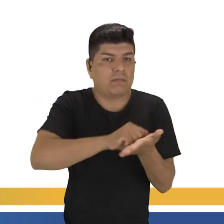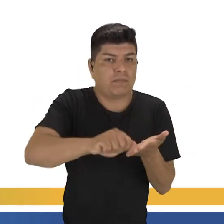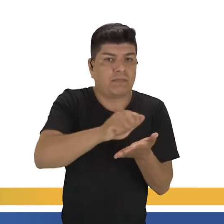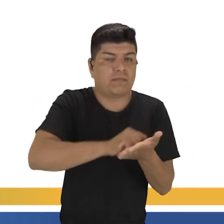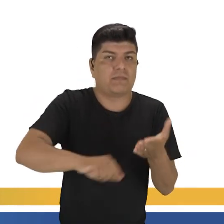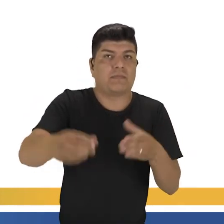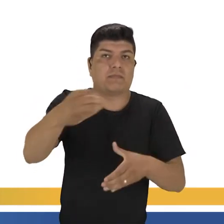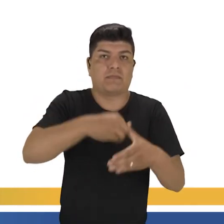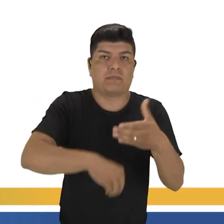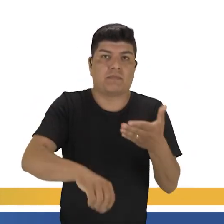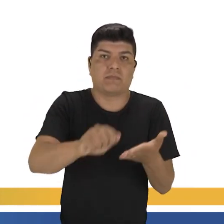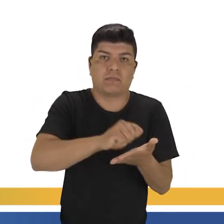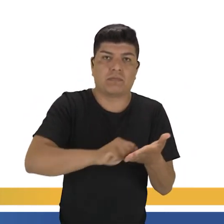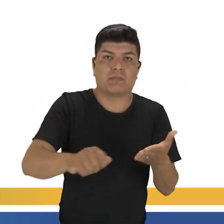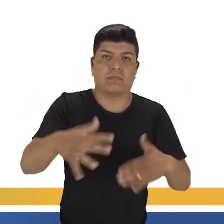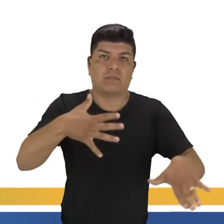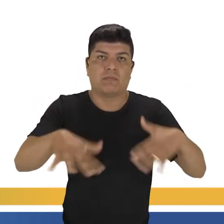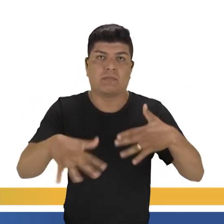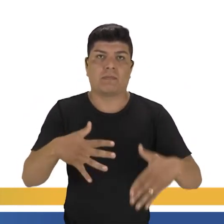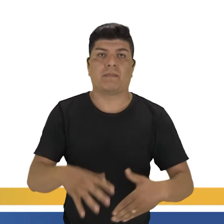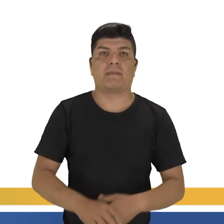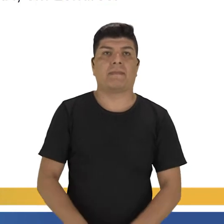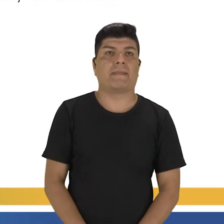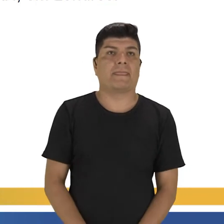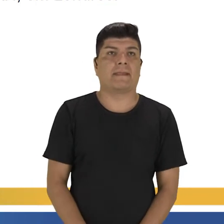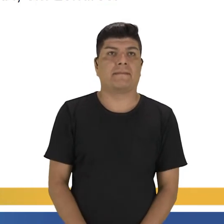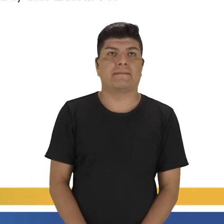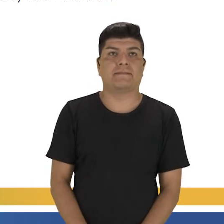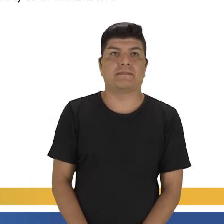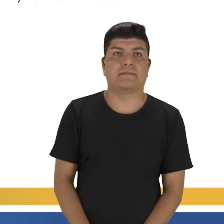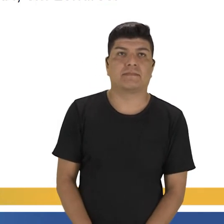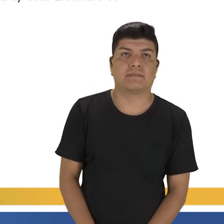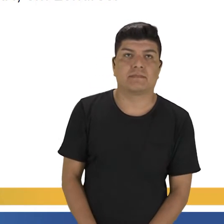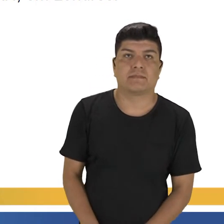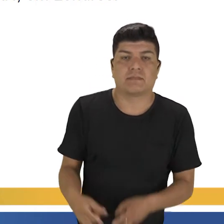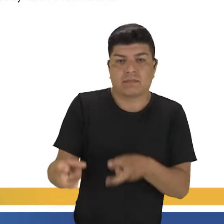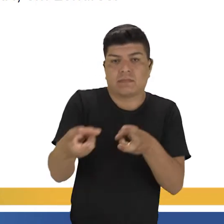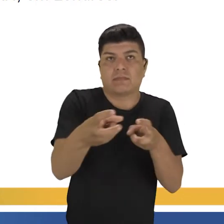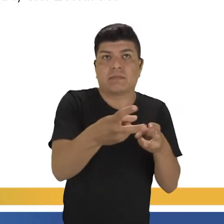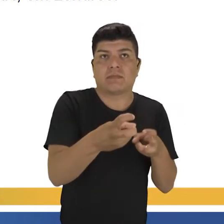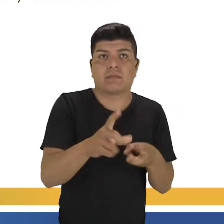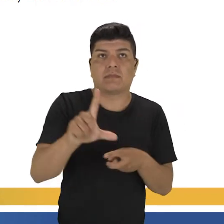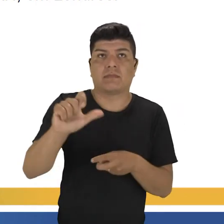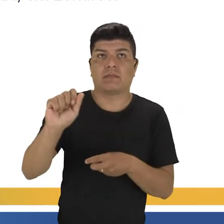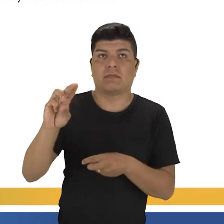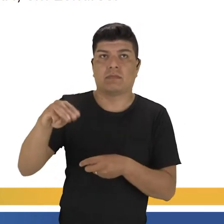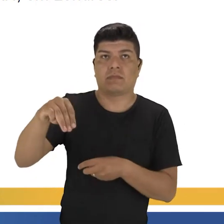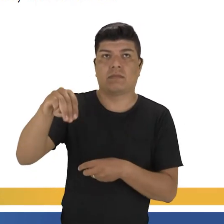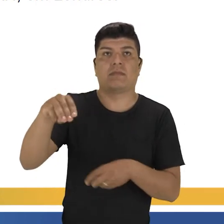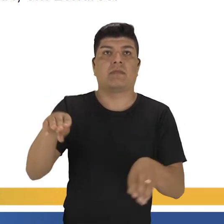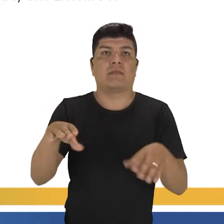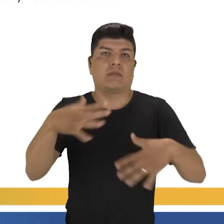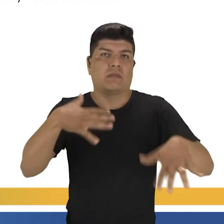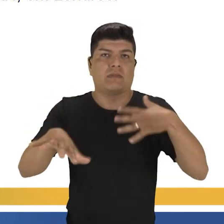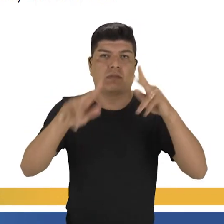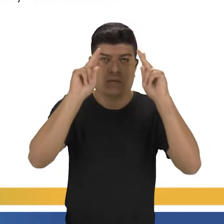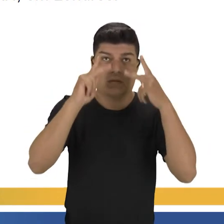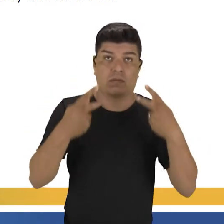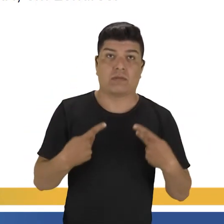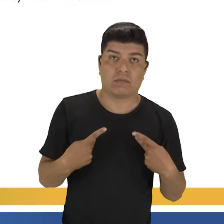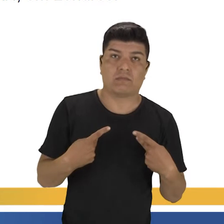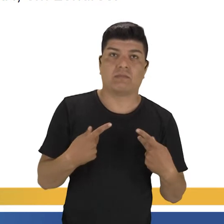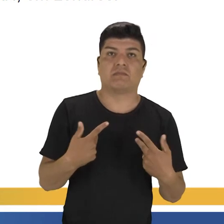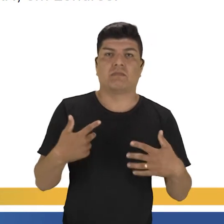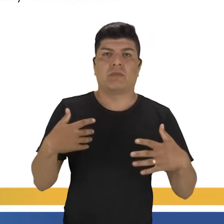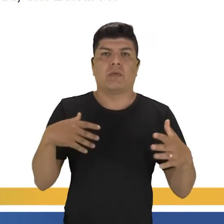dentro da sua notação de movimento. As concepções expressas por Laban sobre o movimento humano causaram